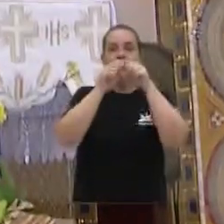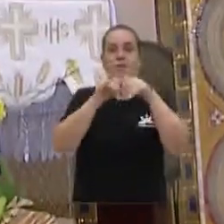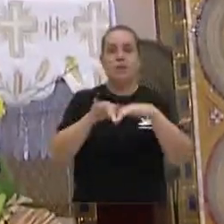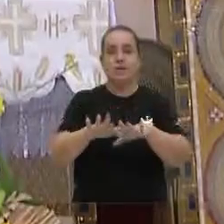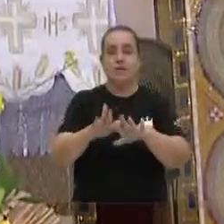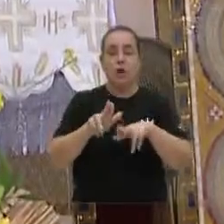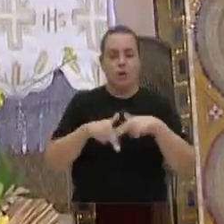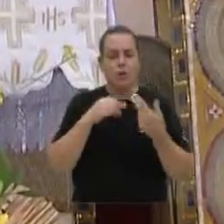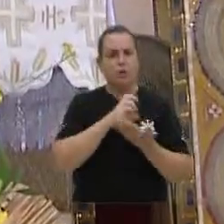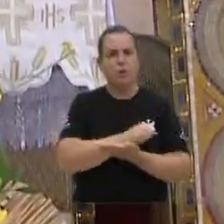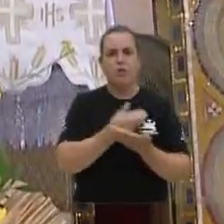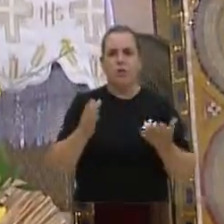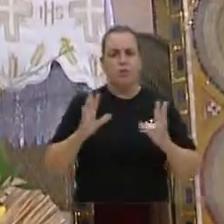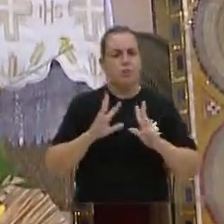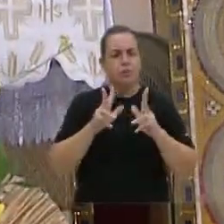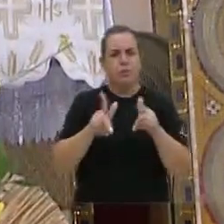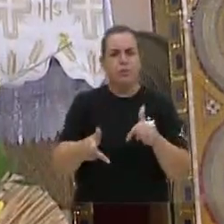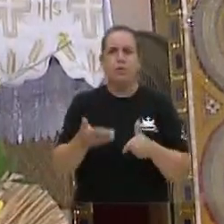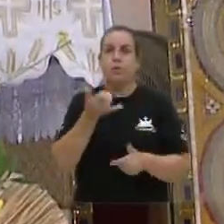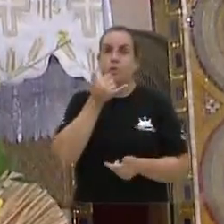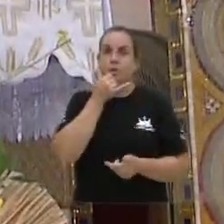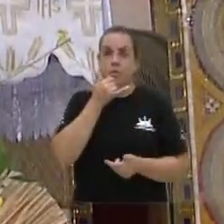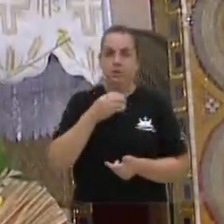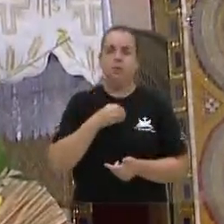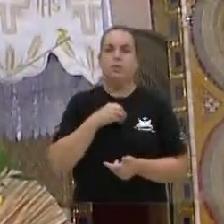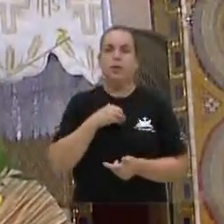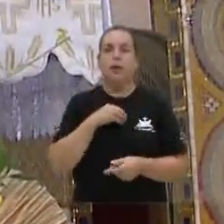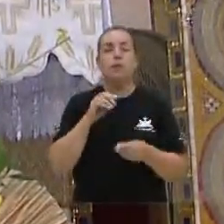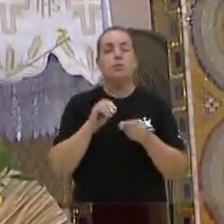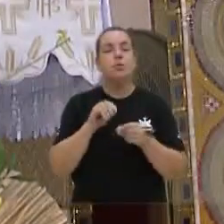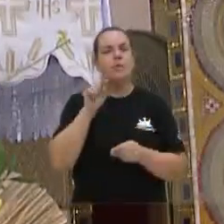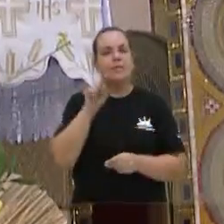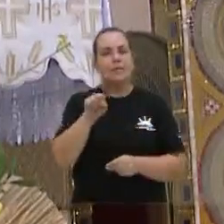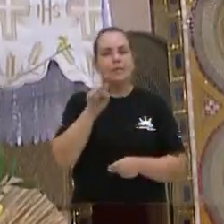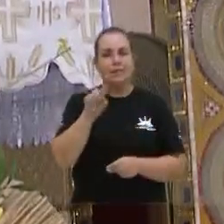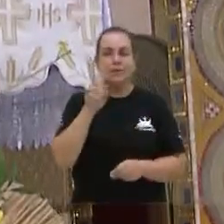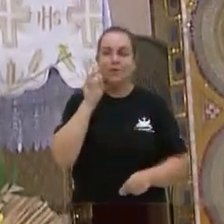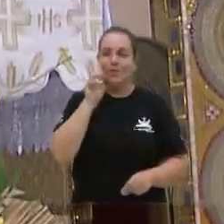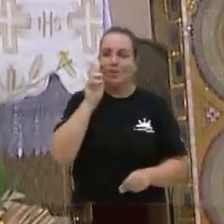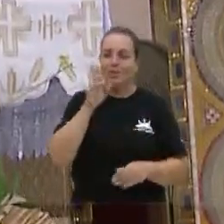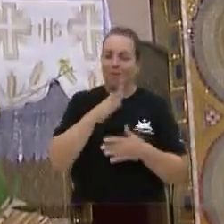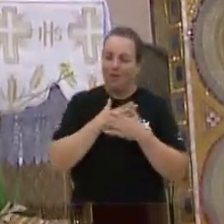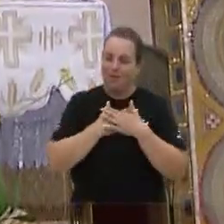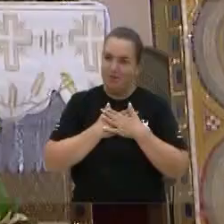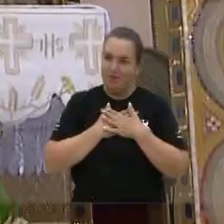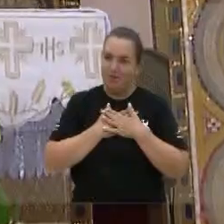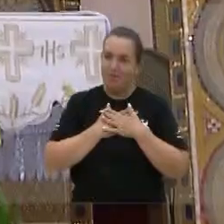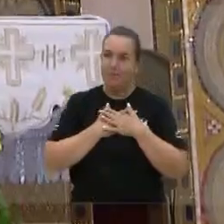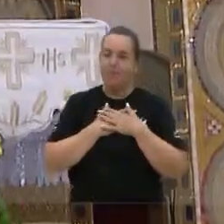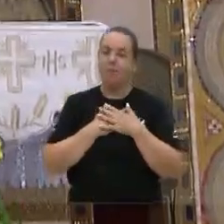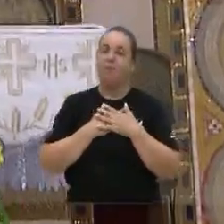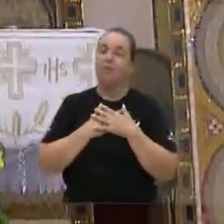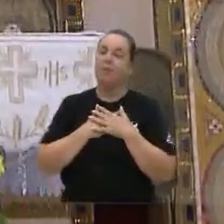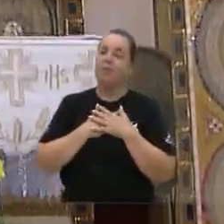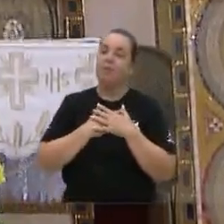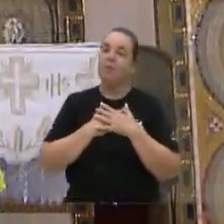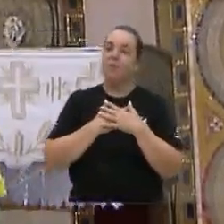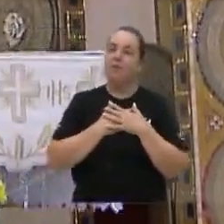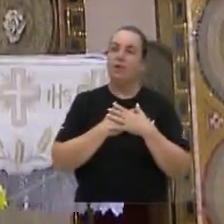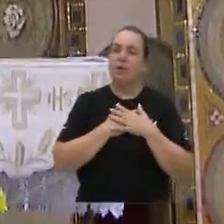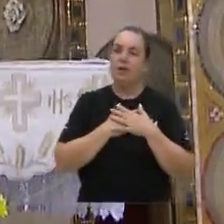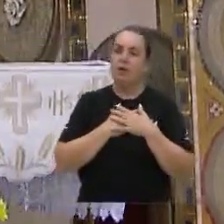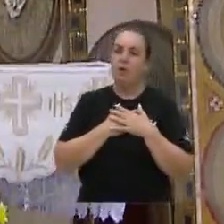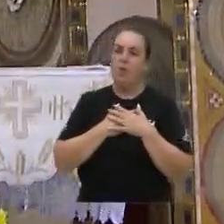eterna aliança, que será derramado por vós e por todos para a remissão dos pecados. Fazei isto em memória de